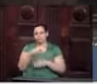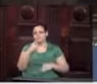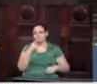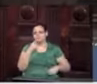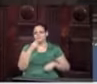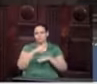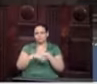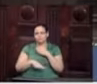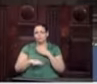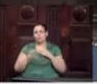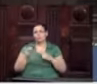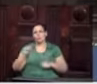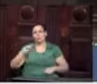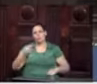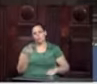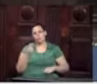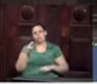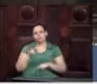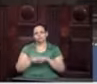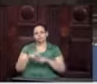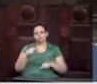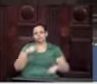sentam no banco dos réus.